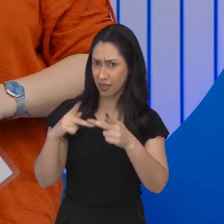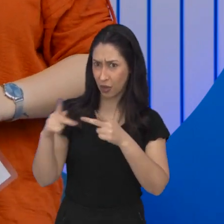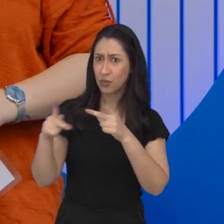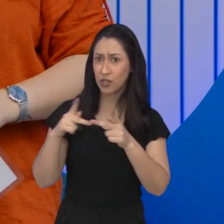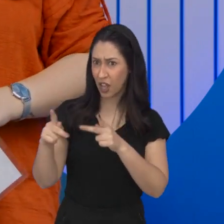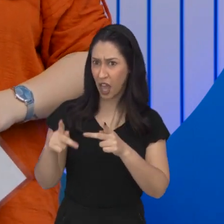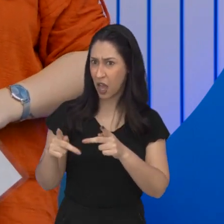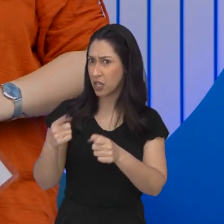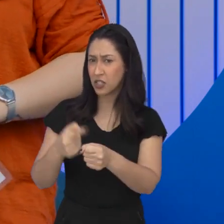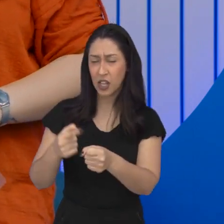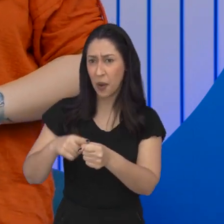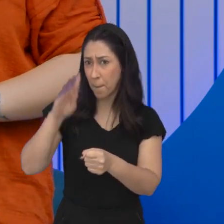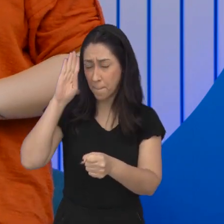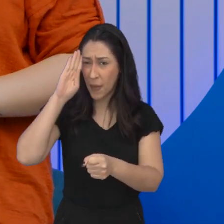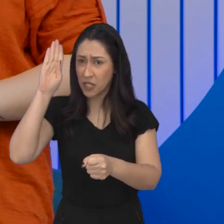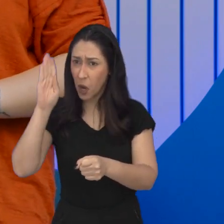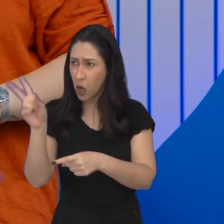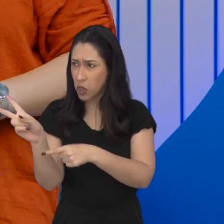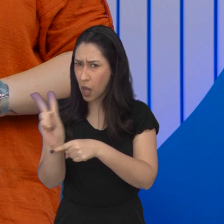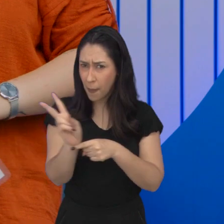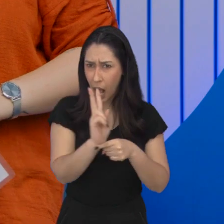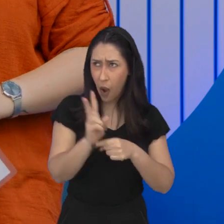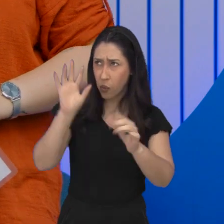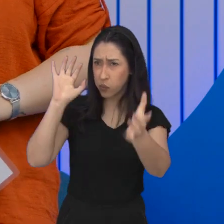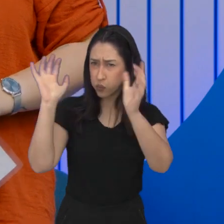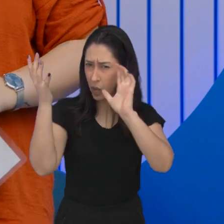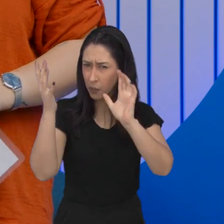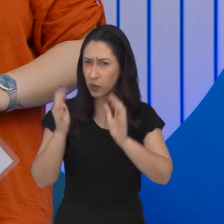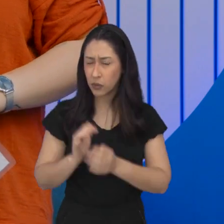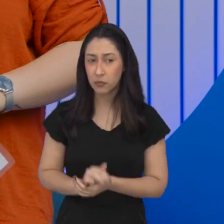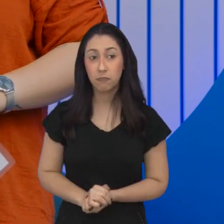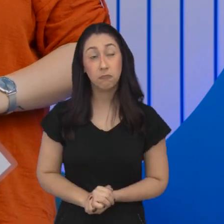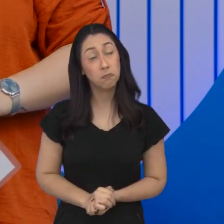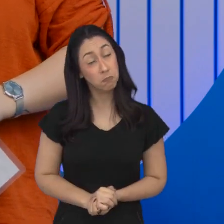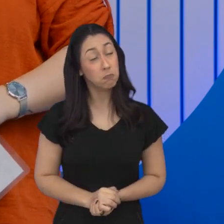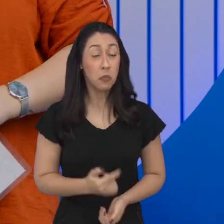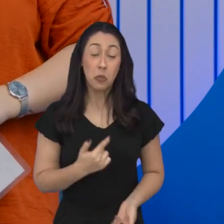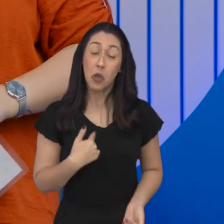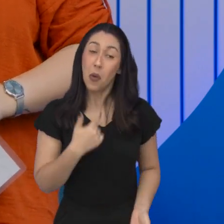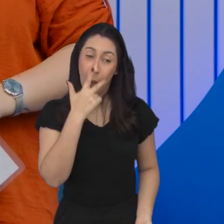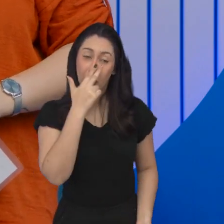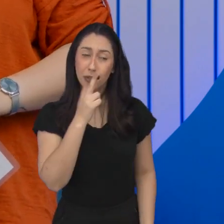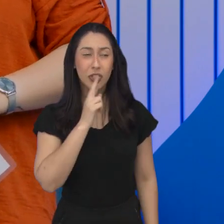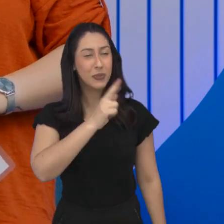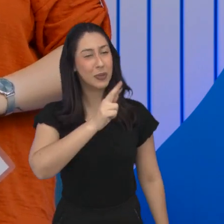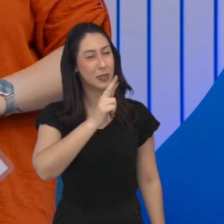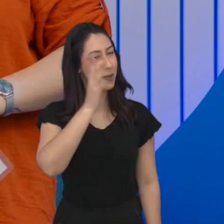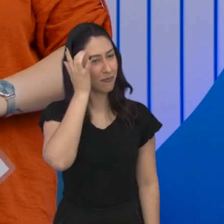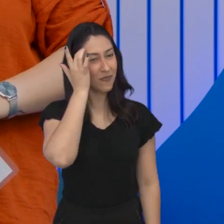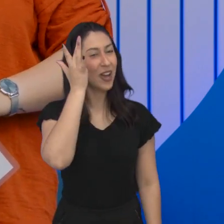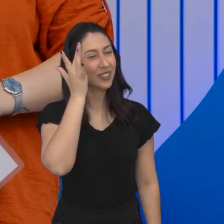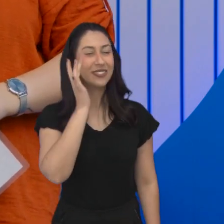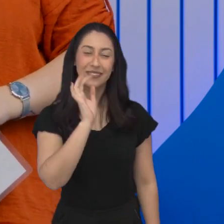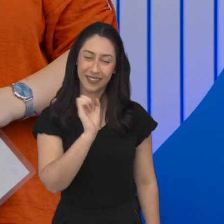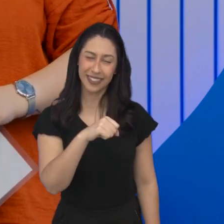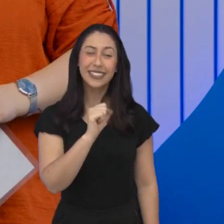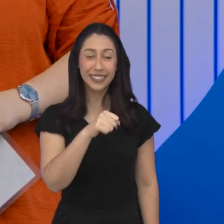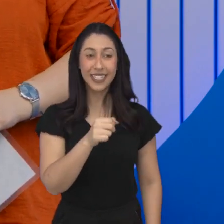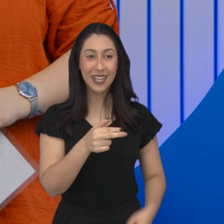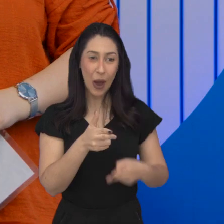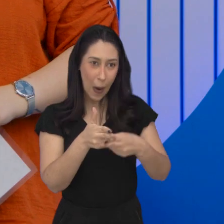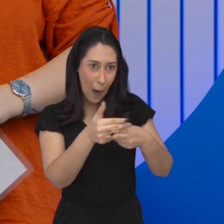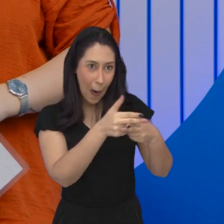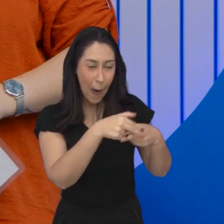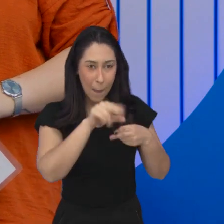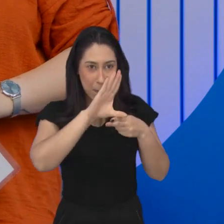capital nacional da pesquisa e do monitoramento climático? Olha, Marina, eu acho que essa dá para responder tranquilo e dizer que sim, viu?